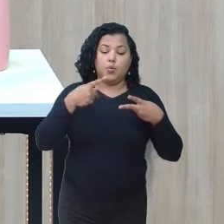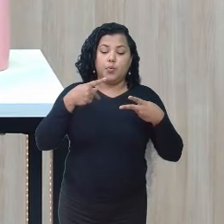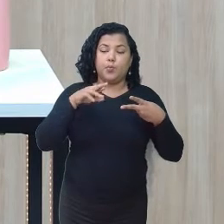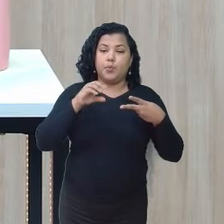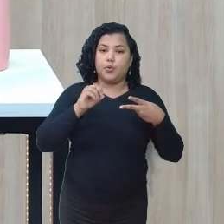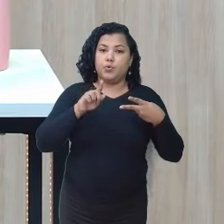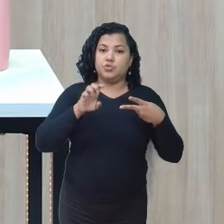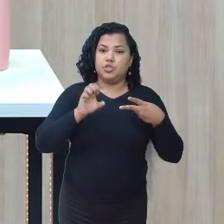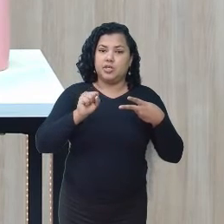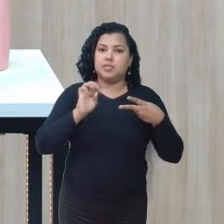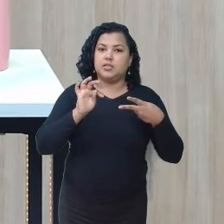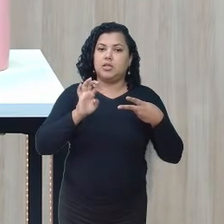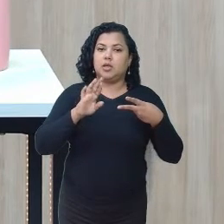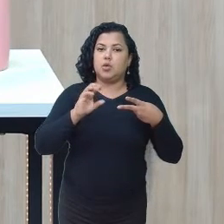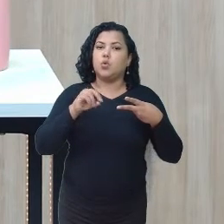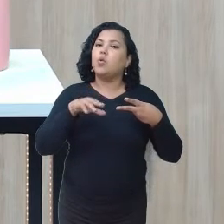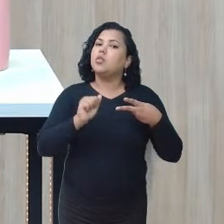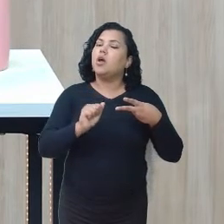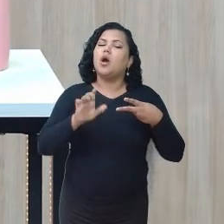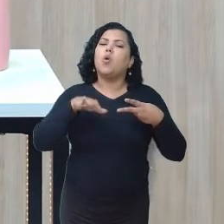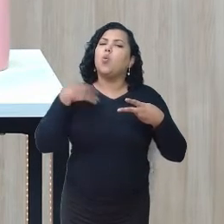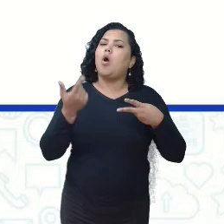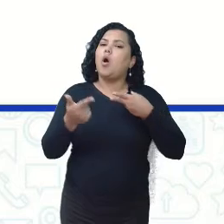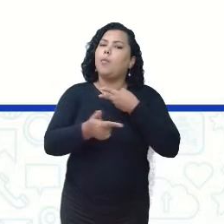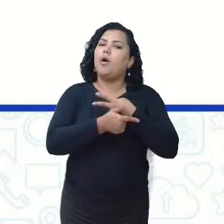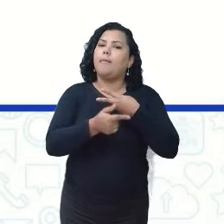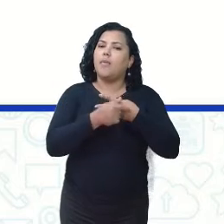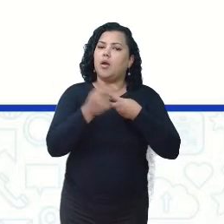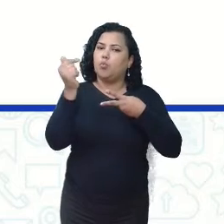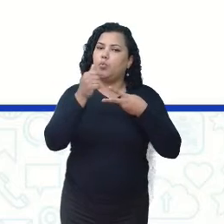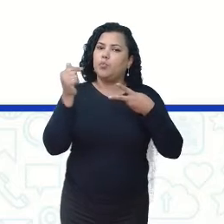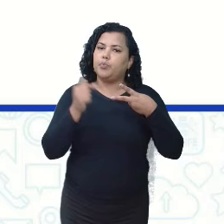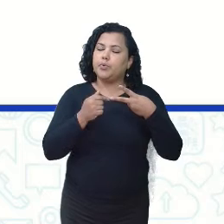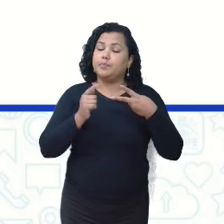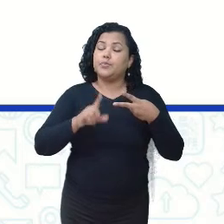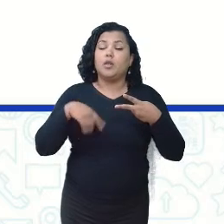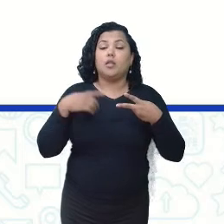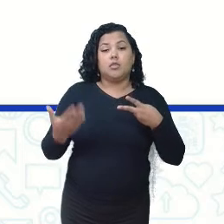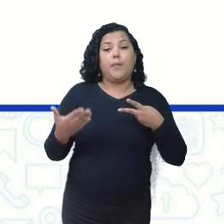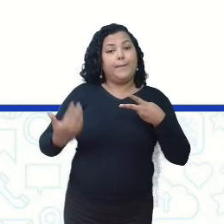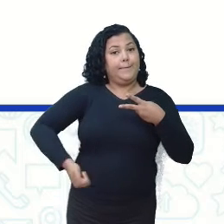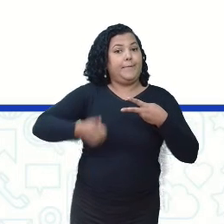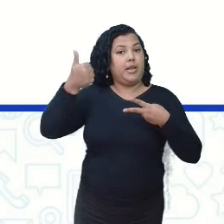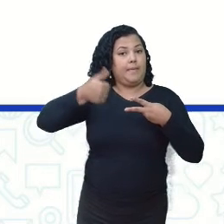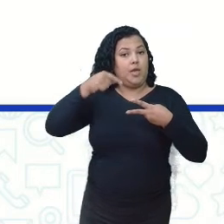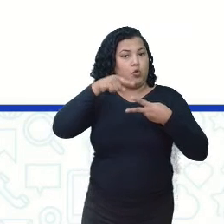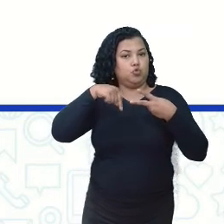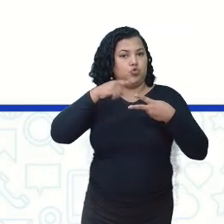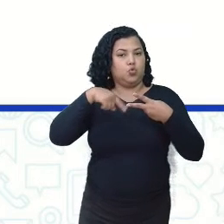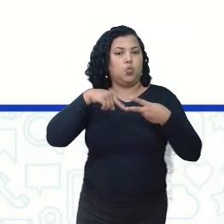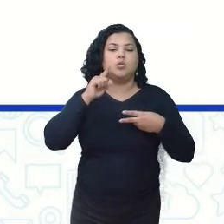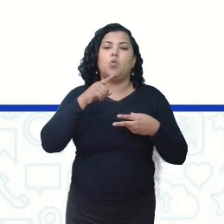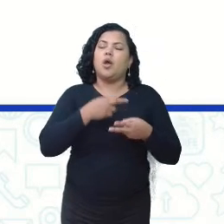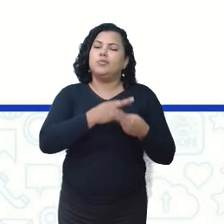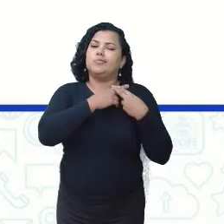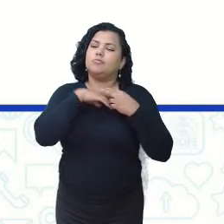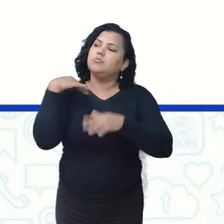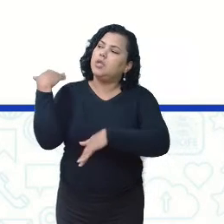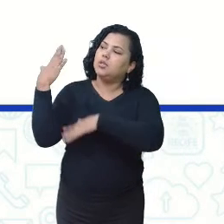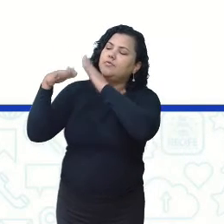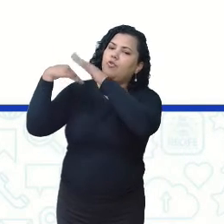hormônios desempenham na mulher? Primeiro, eles são responsáveis pelo desenvolvimento dos